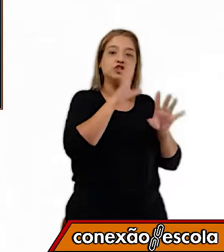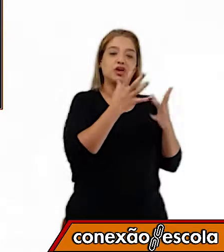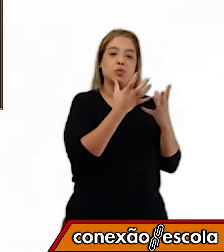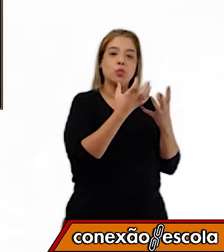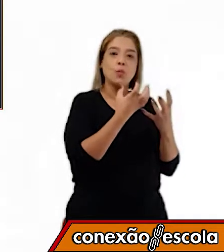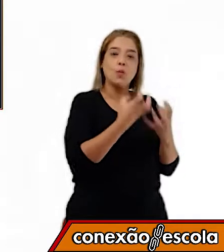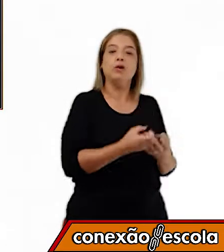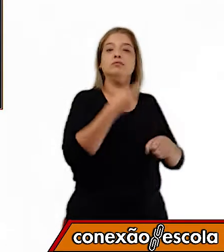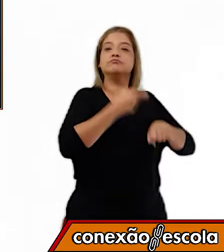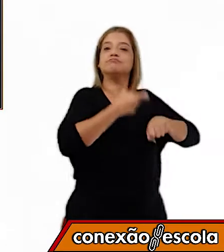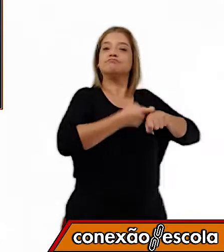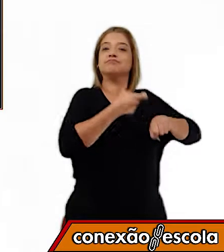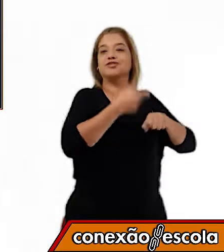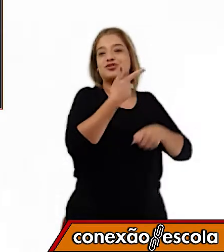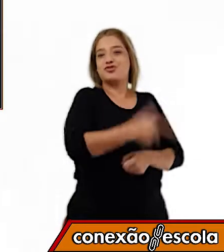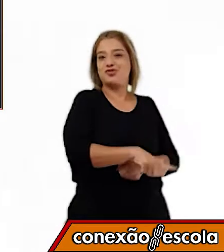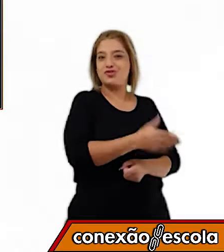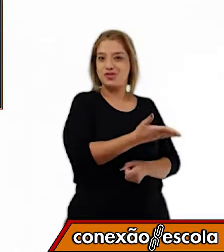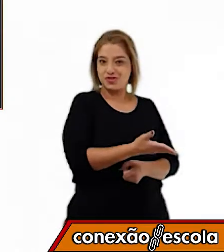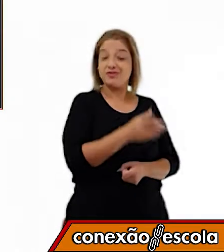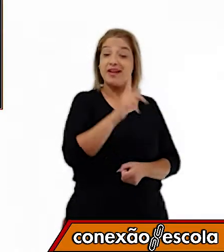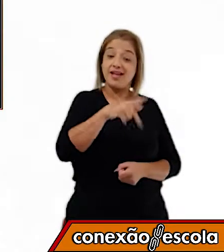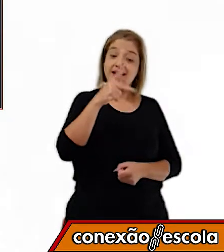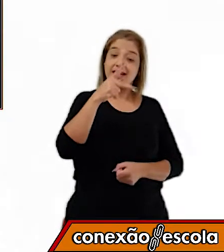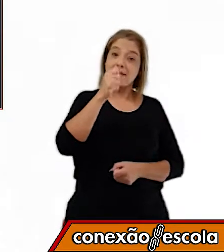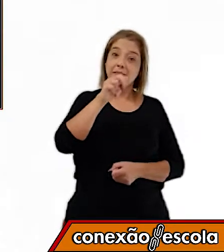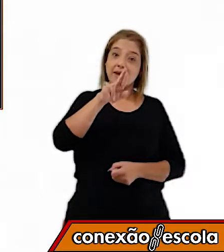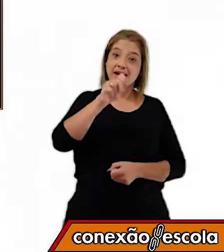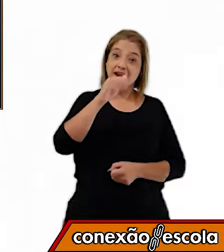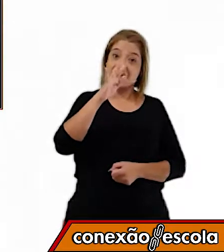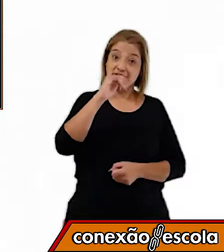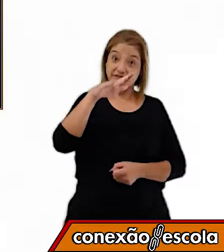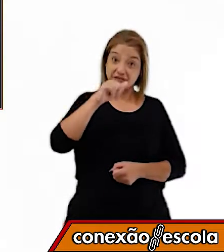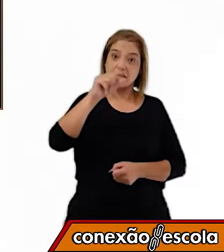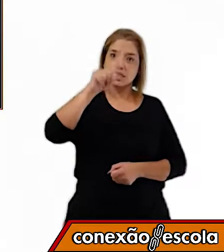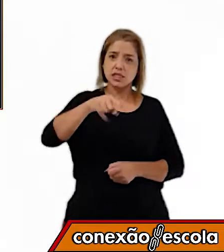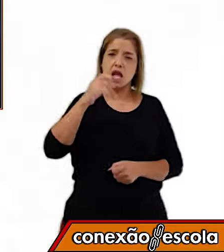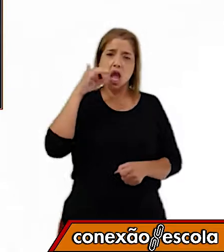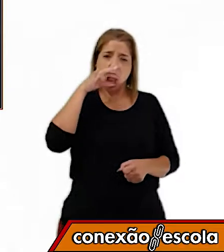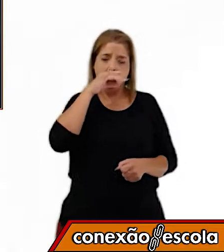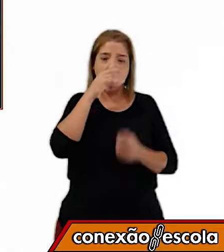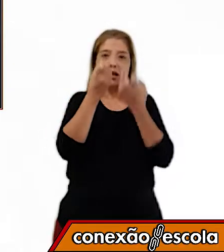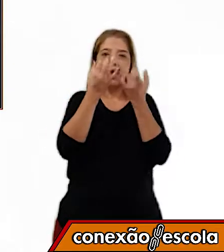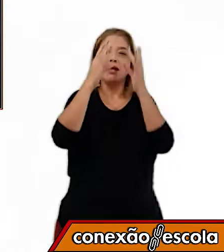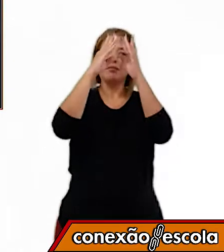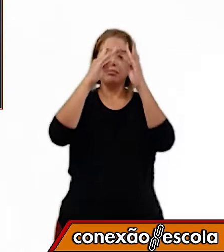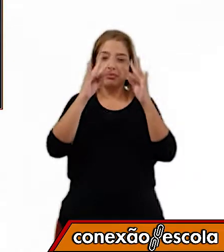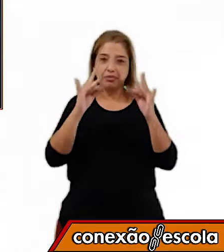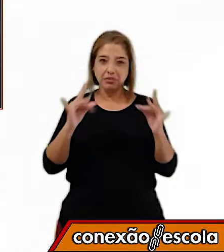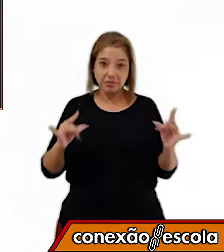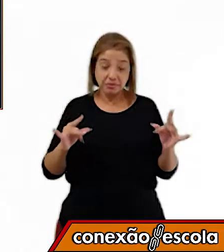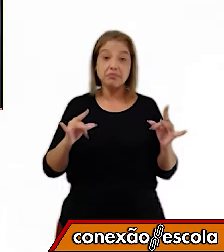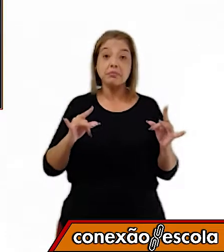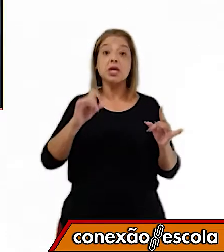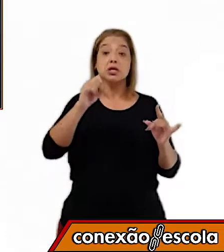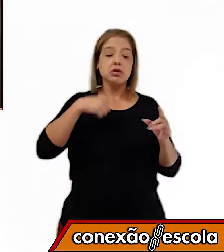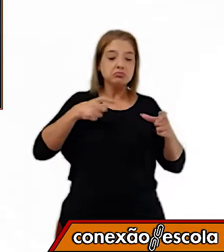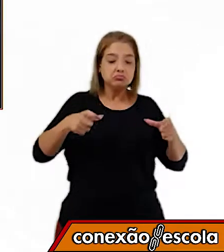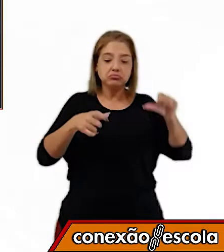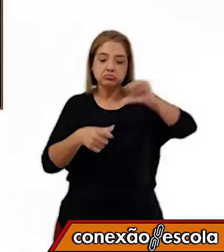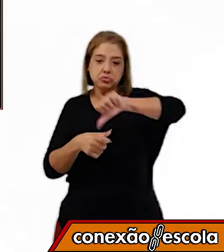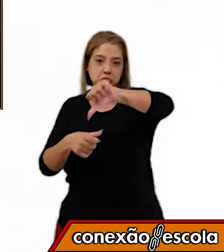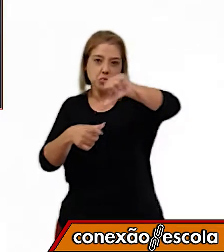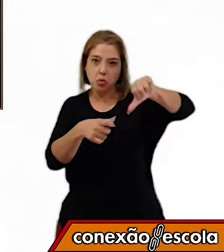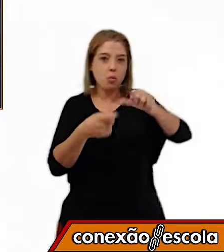a parafina que está em estado sólido é derretida para o estado líquido e colocada em formas no formato de vela.